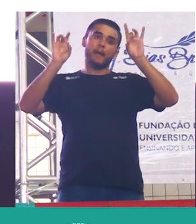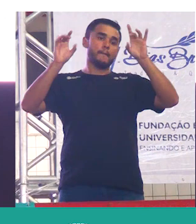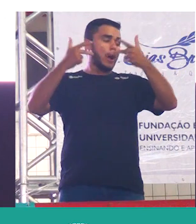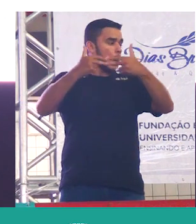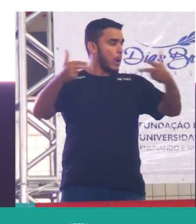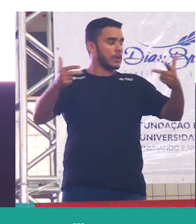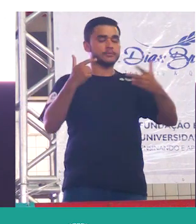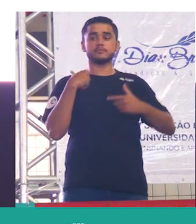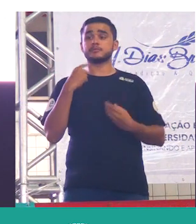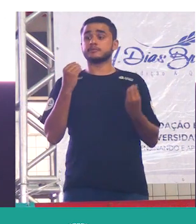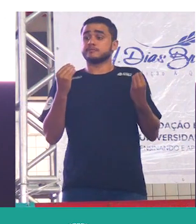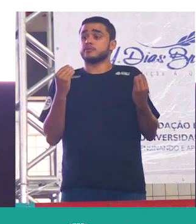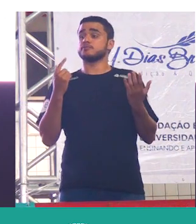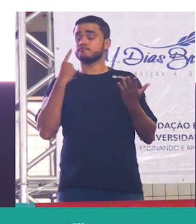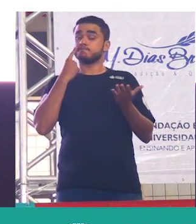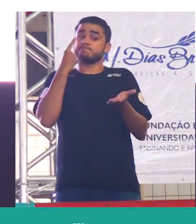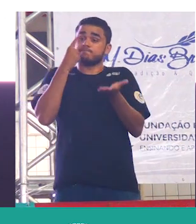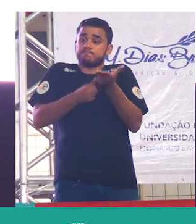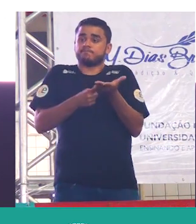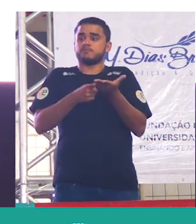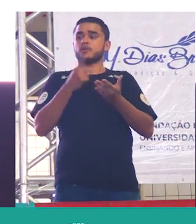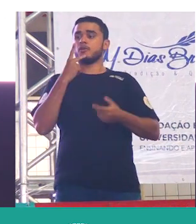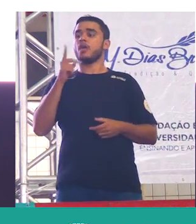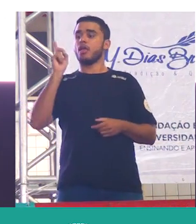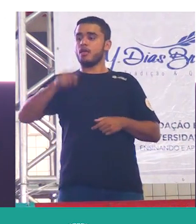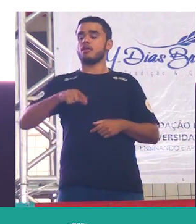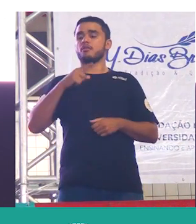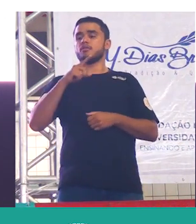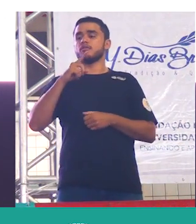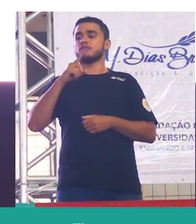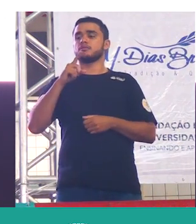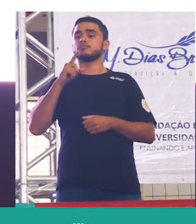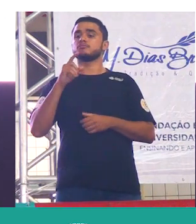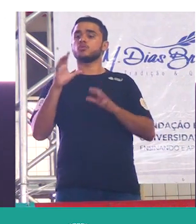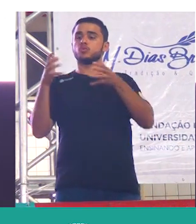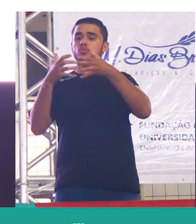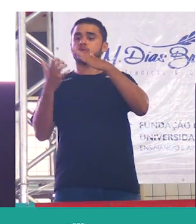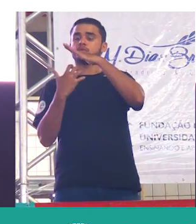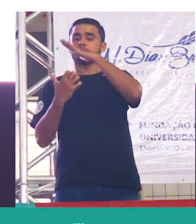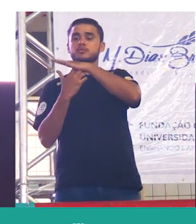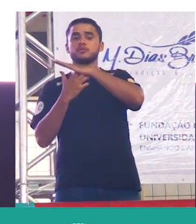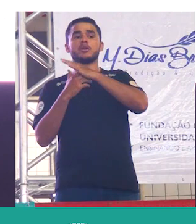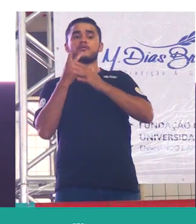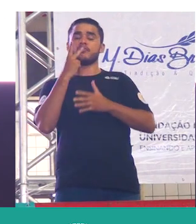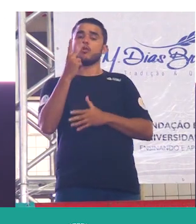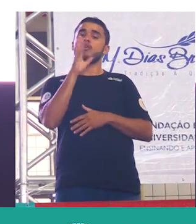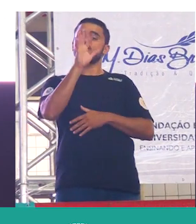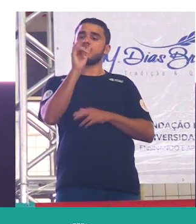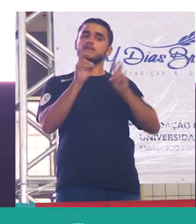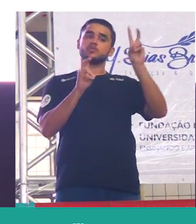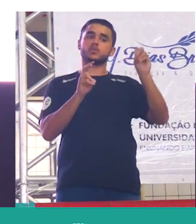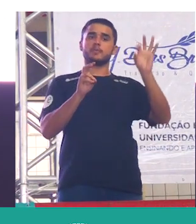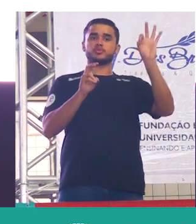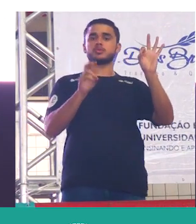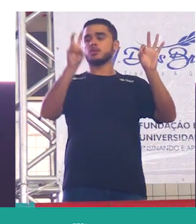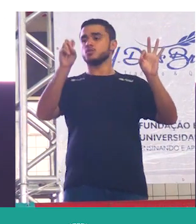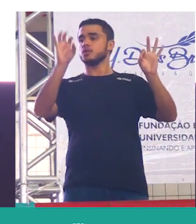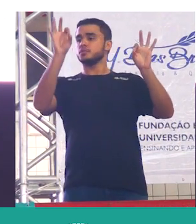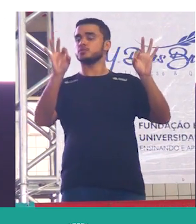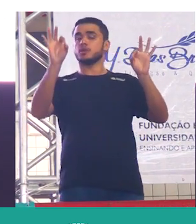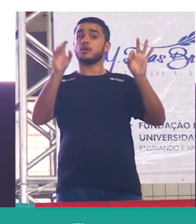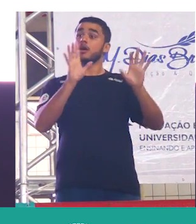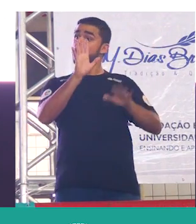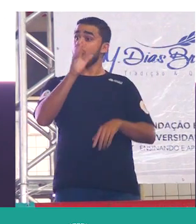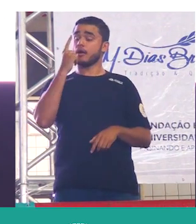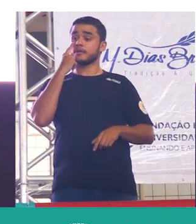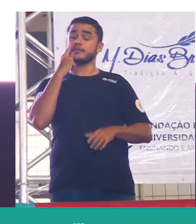final ficou acertado que ela seria uma sociedade de economia mista. O que isso quer dizer? Que ela